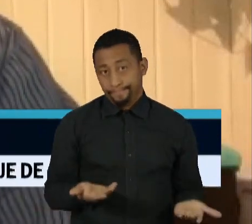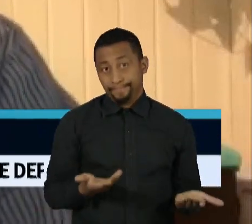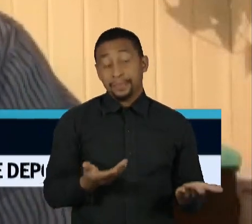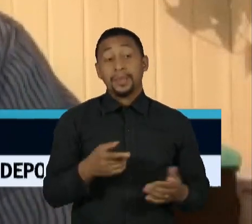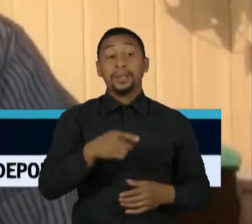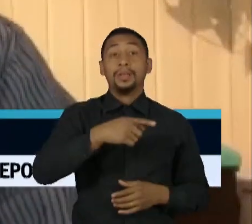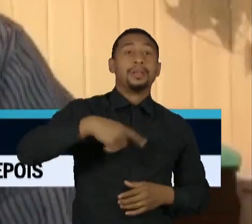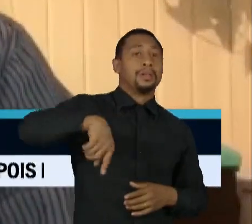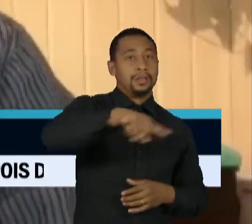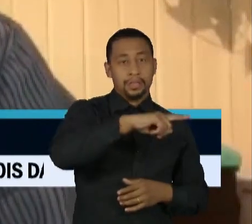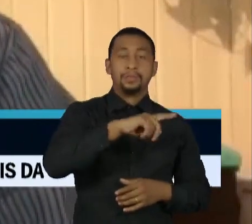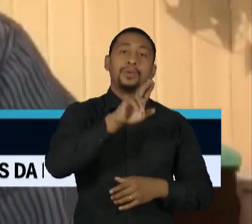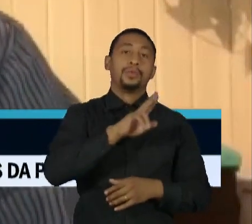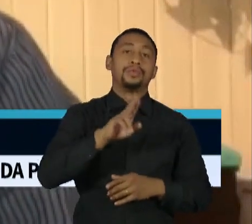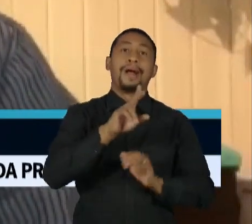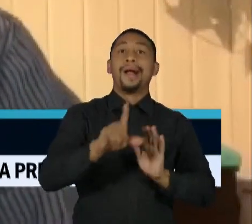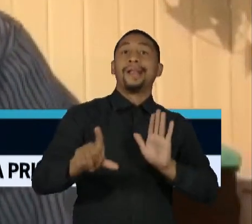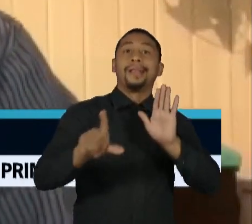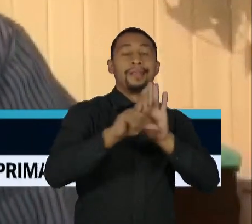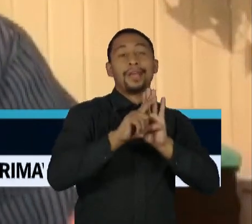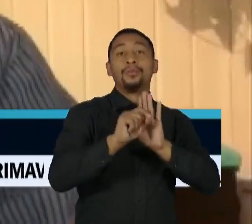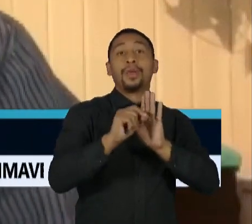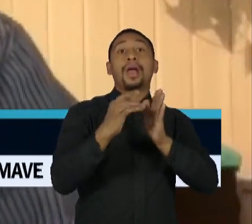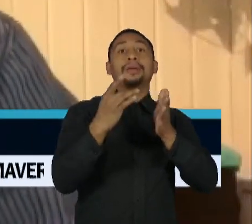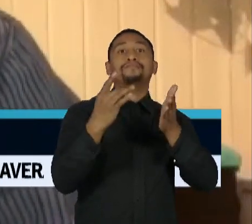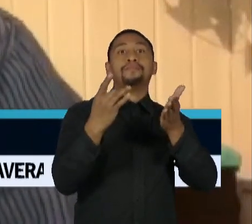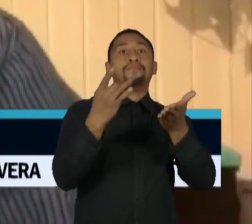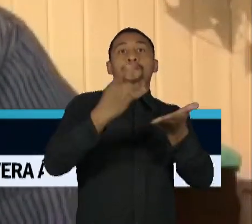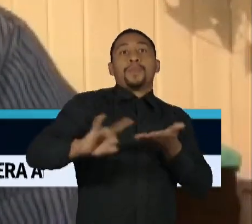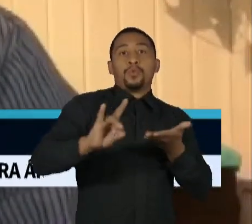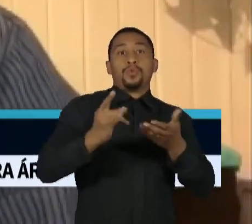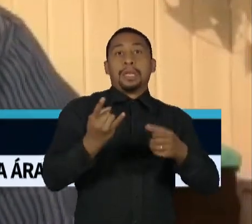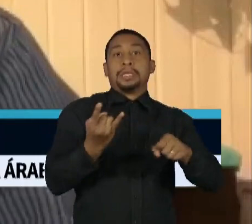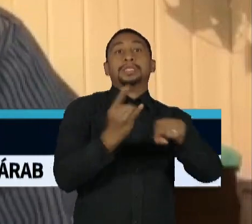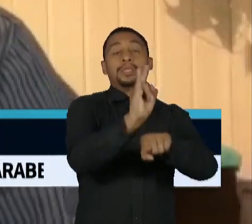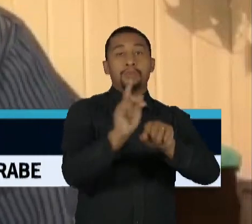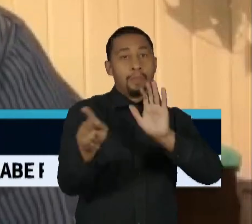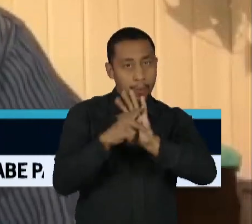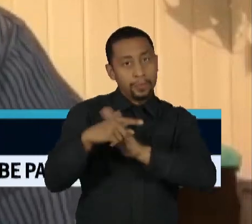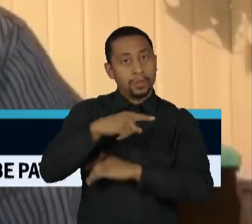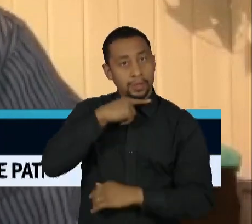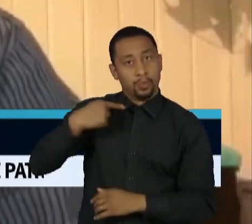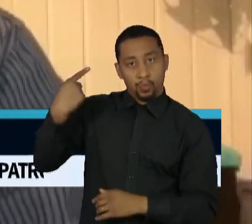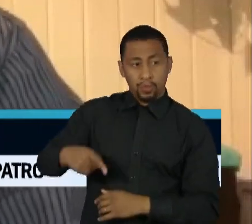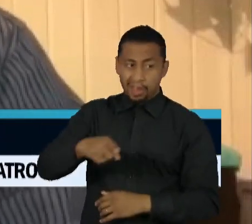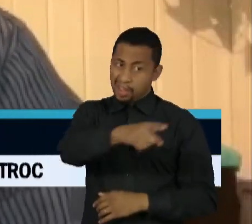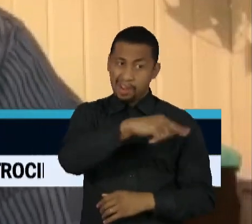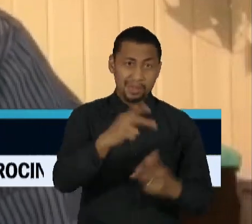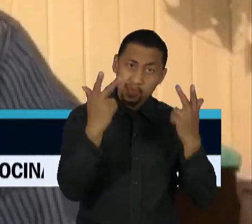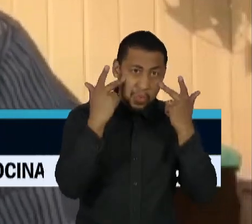julgados pela lei de traição russa, da Constituição russa, como se fossem civis, sobretudo porque estavam em território russo.